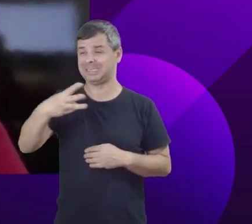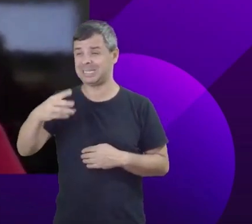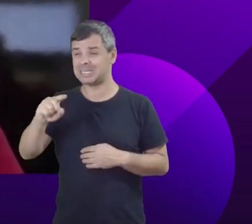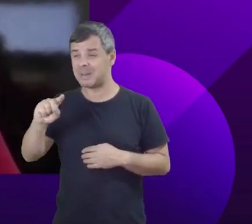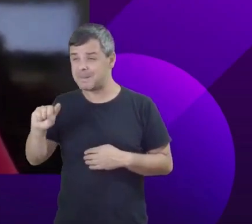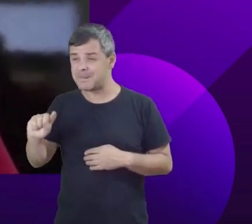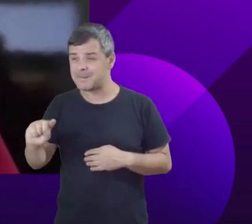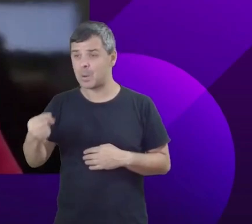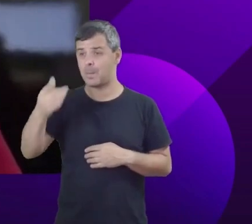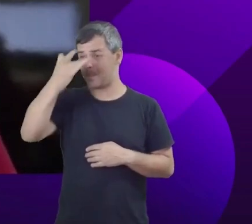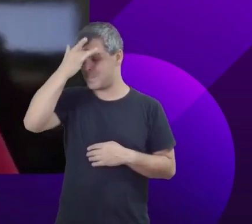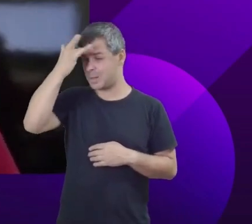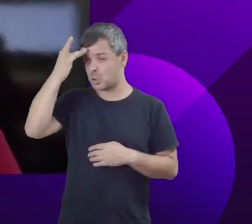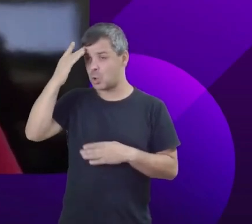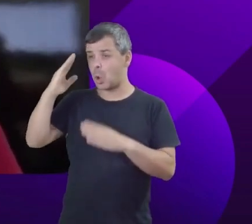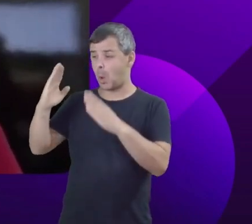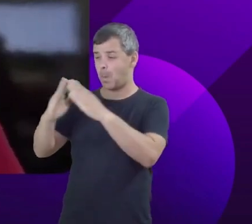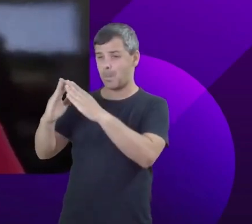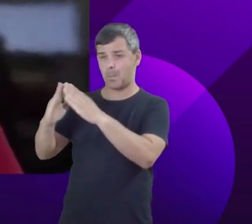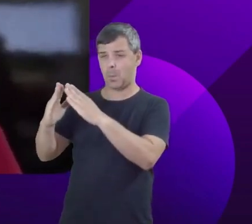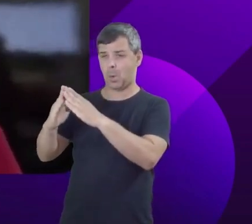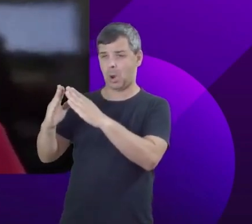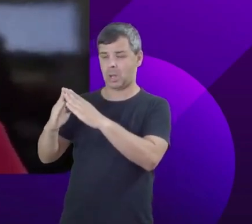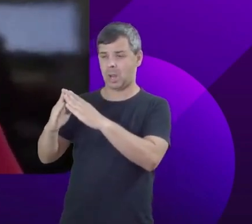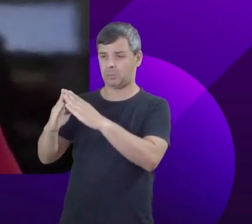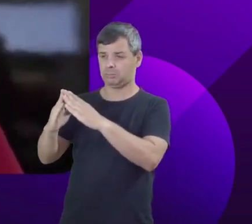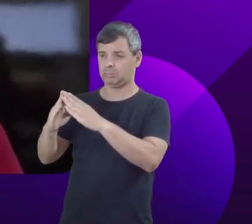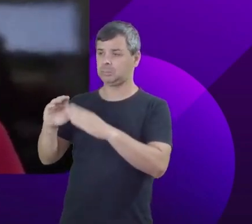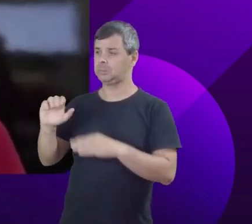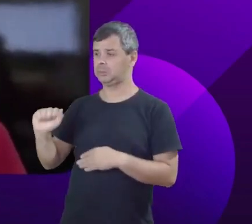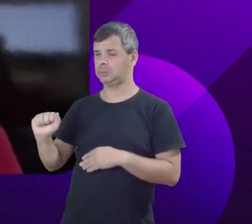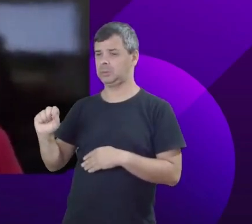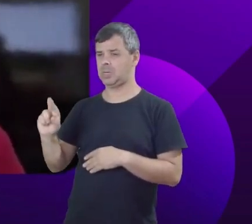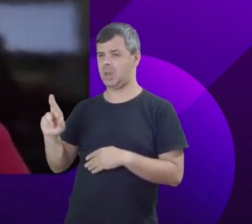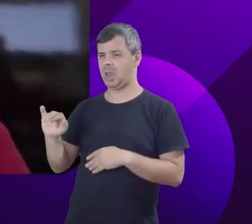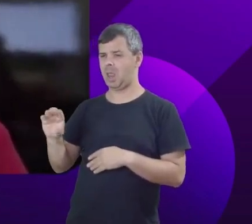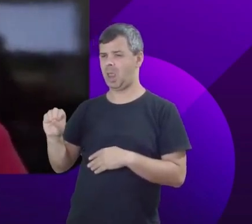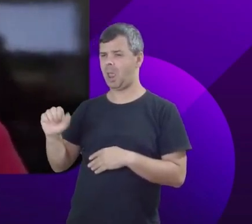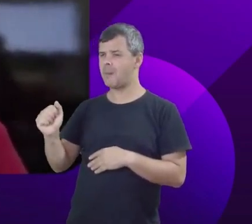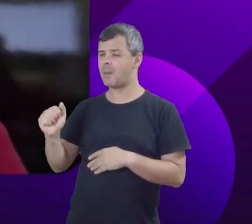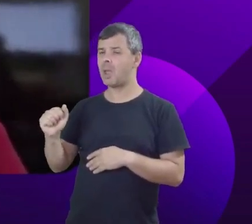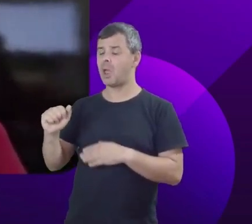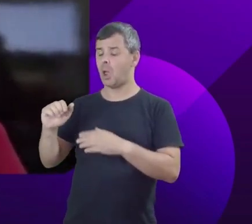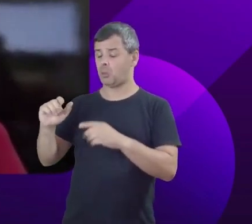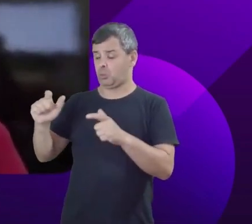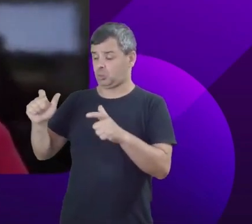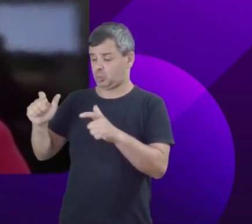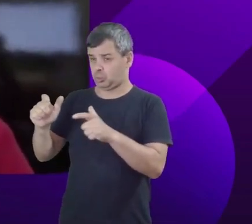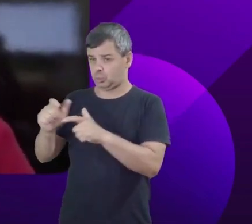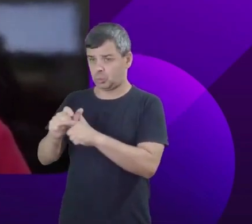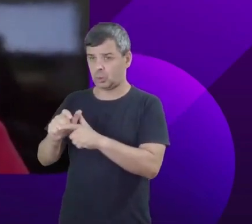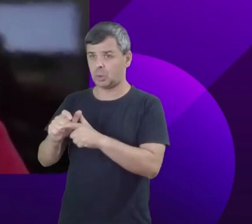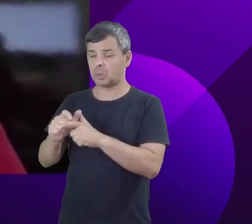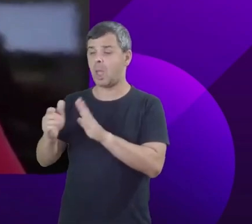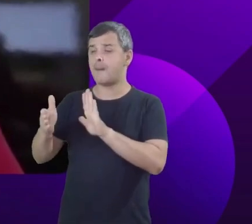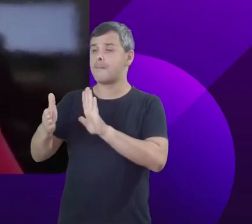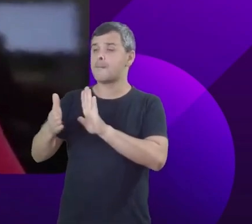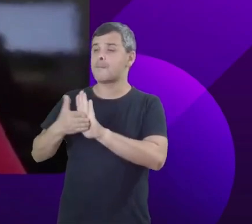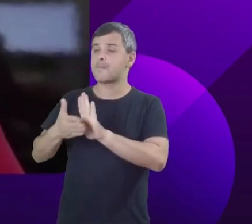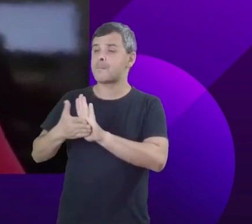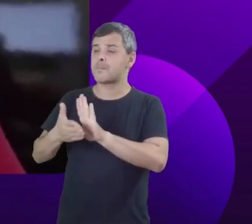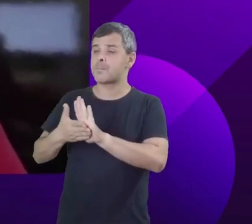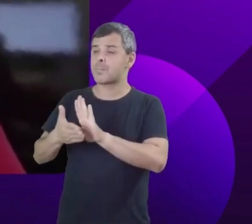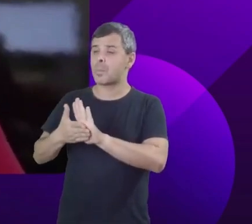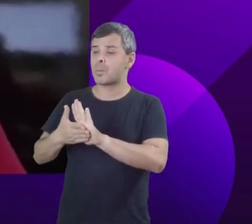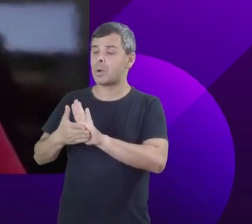em abrigos, né, aguardando algum deslinde, né, dessas propostas, né, do